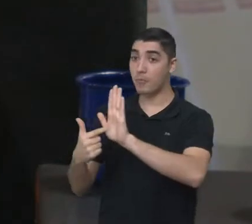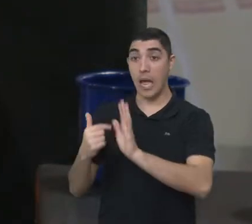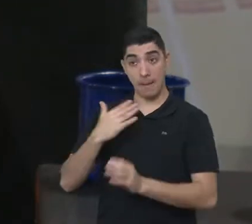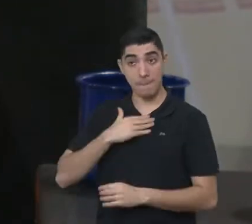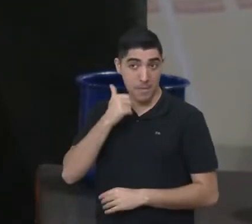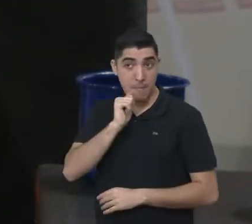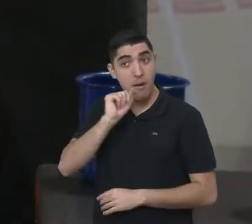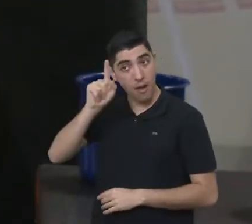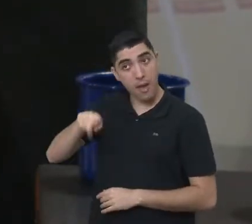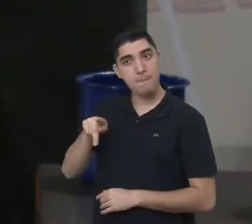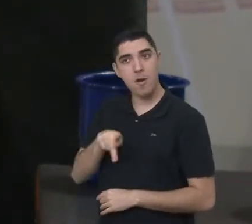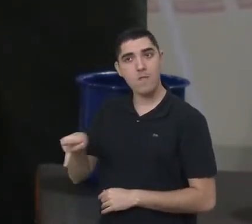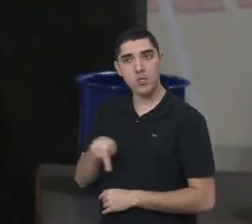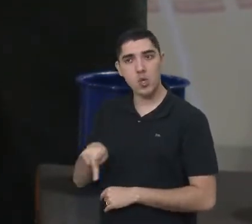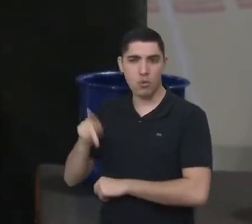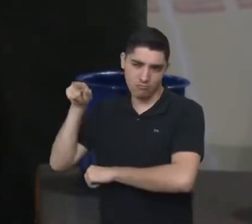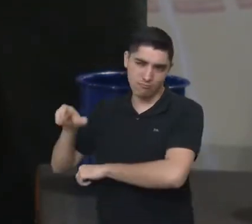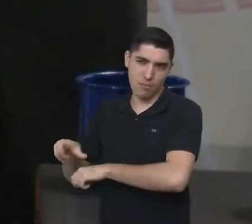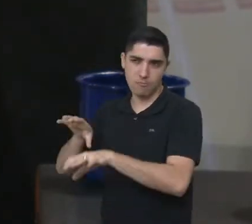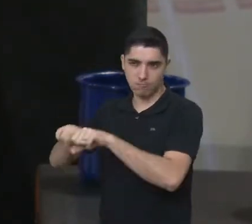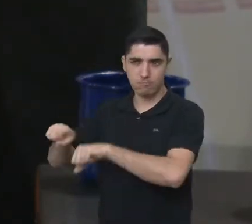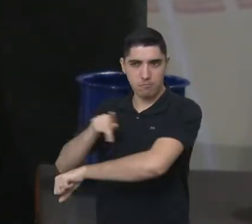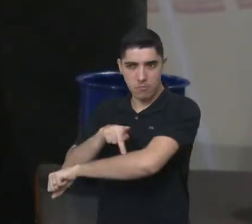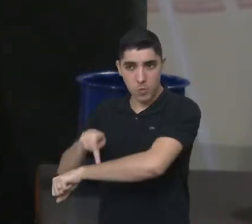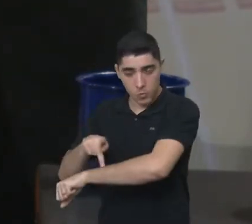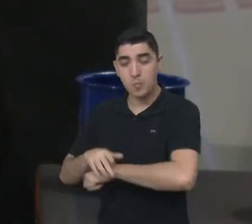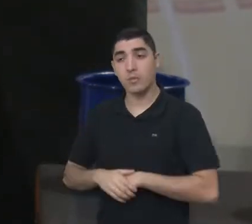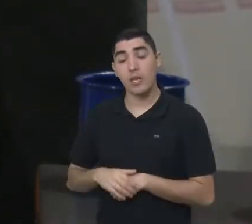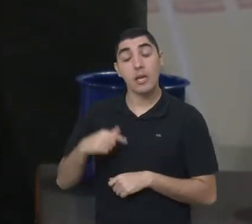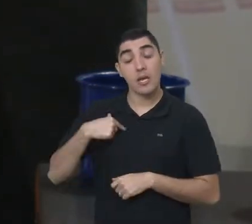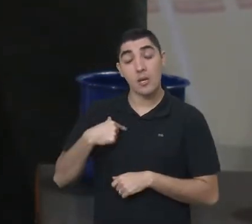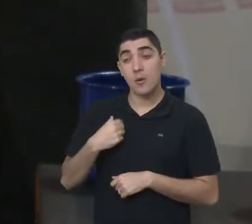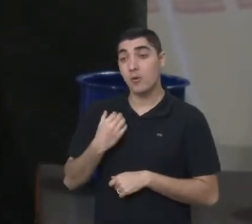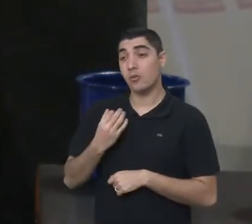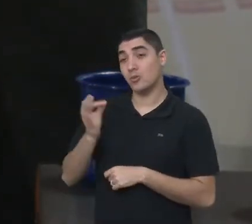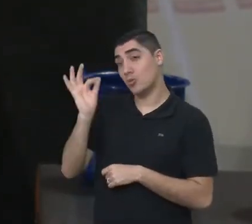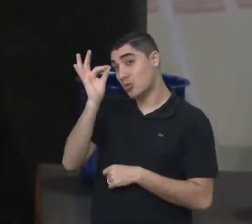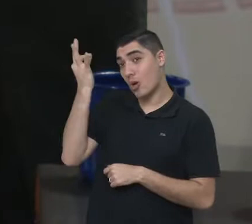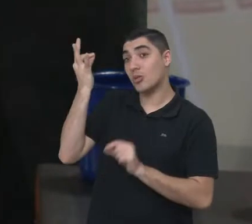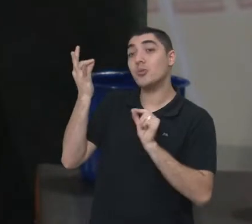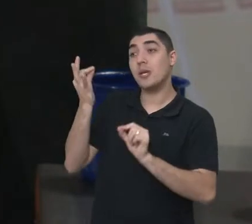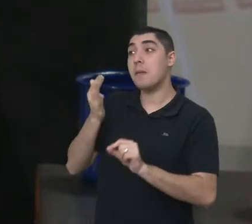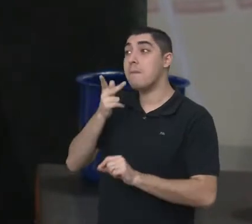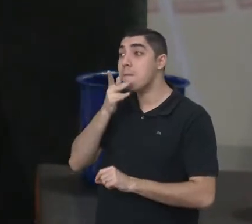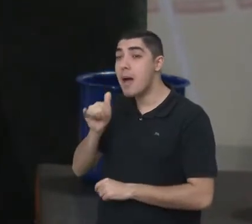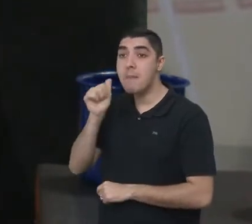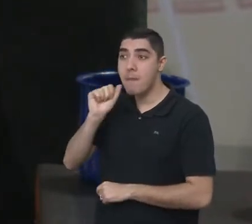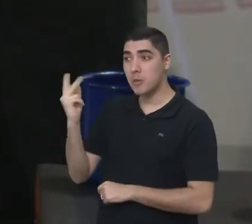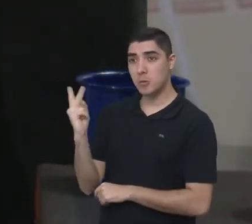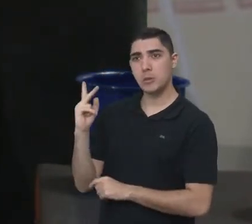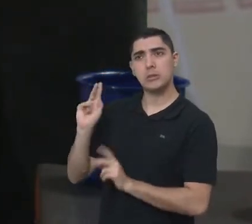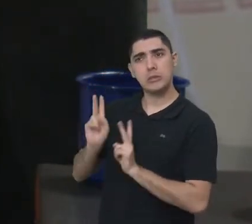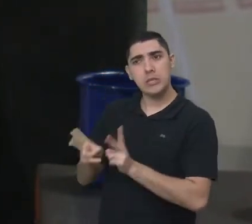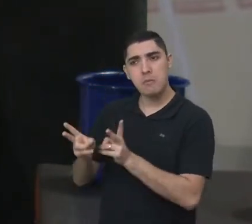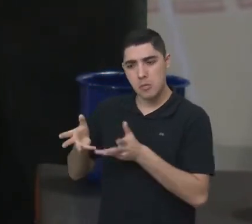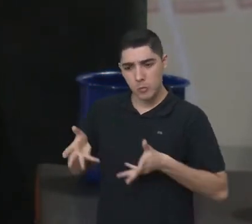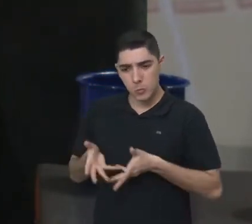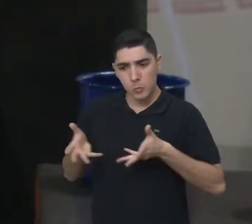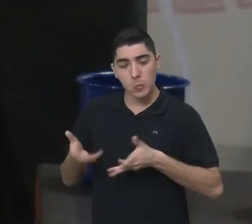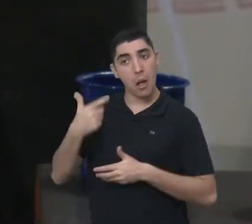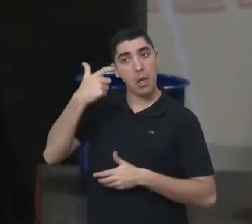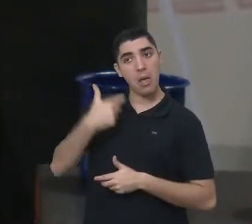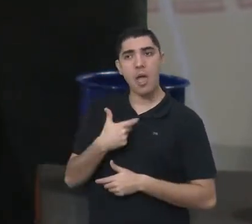era pedagoga, né? Ela era professora. E eu tive a sorte dos meus pais me incentivar desde o início, né? Comprando